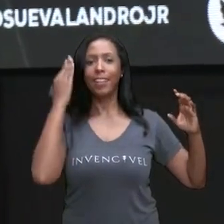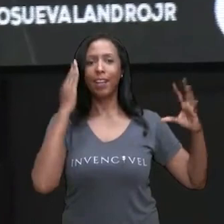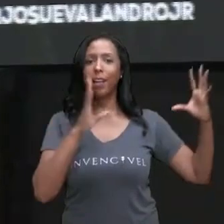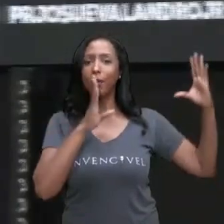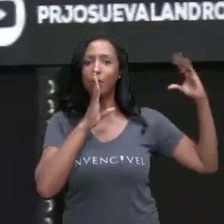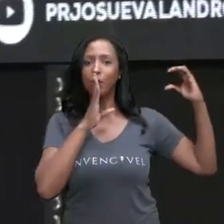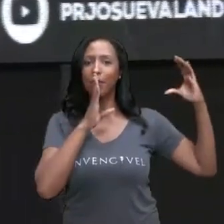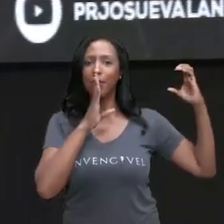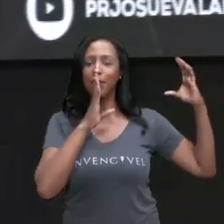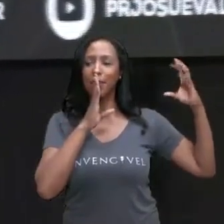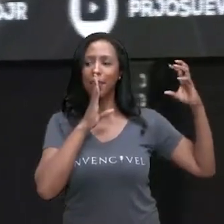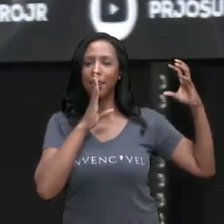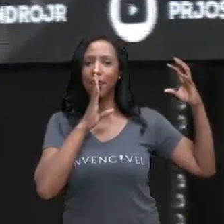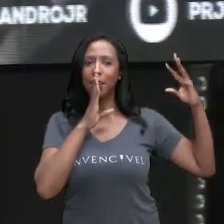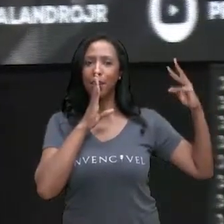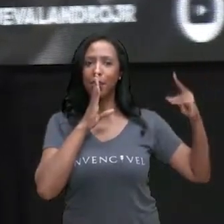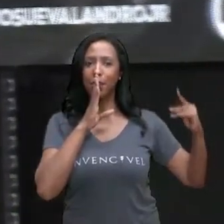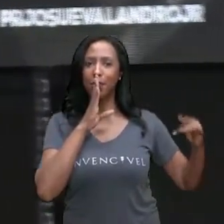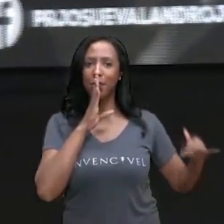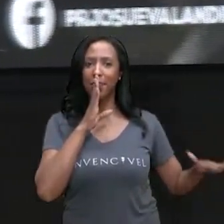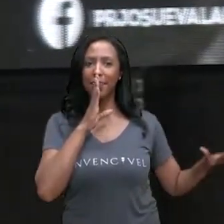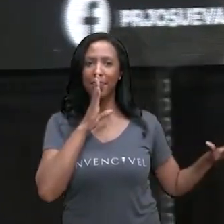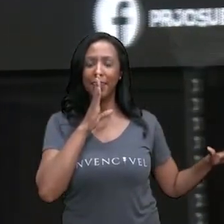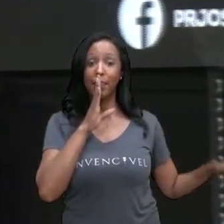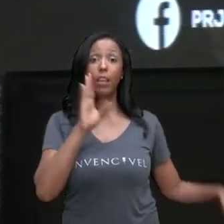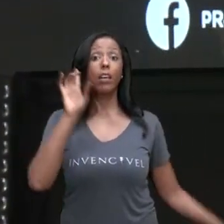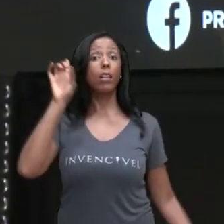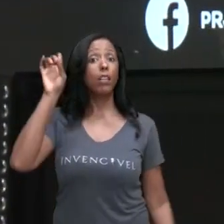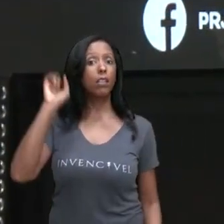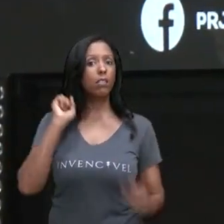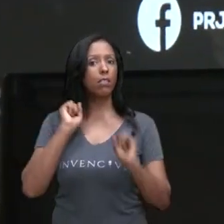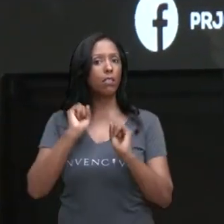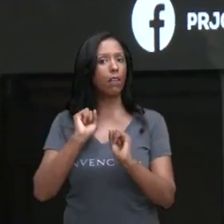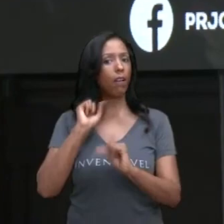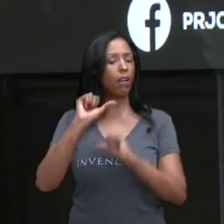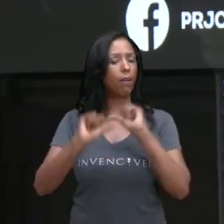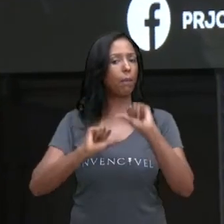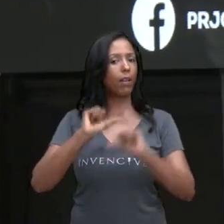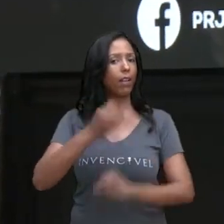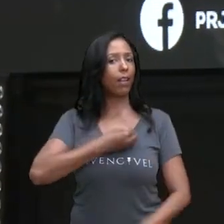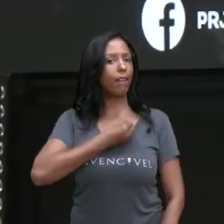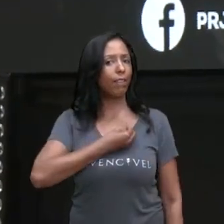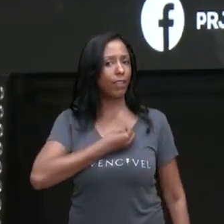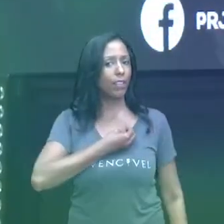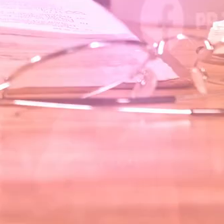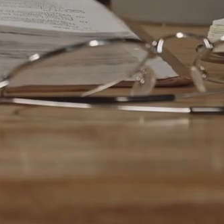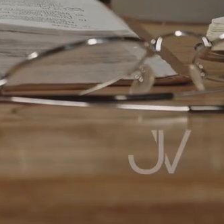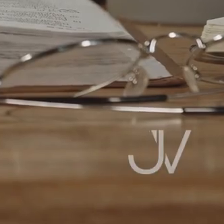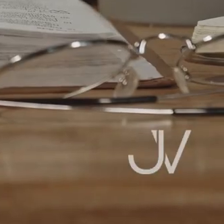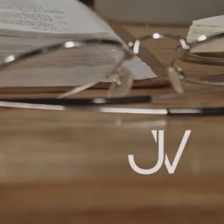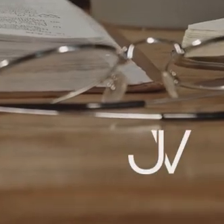Deus pode mudar a sua história, e pode mudar a história de muita gente, através da sua vida. Queria que você curvasse a sua cabeça.